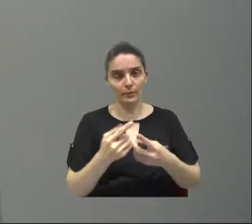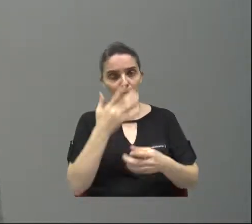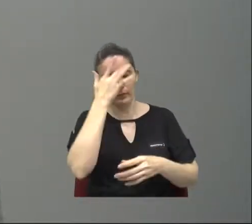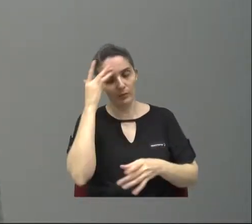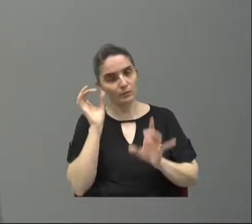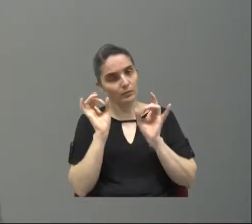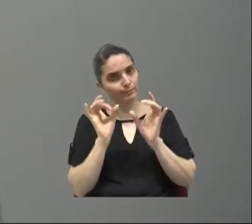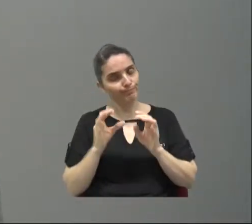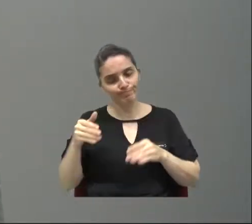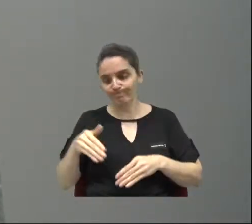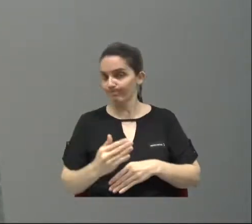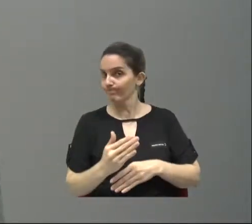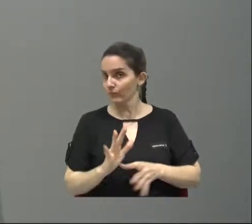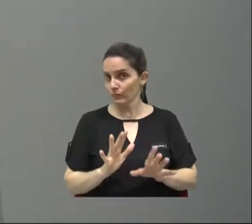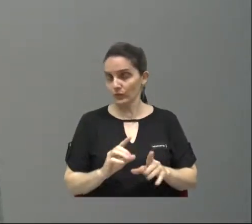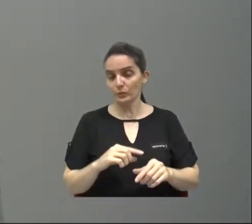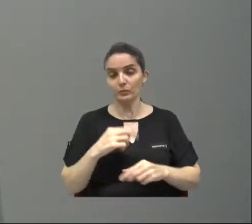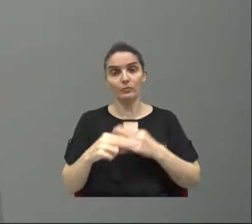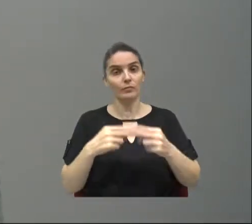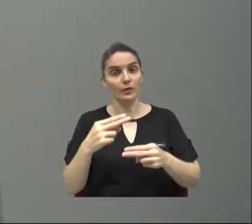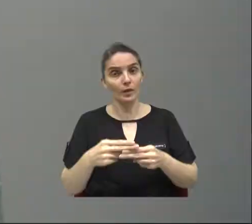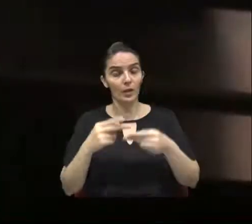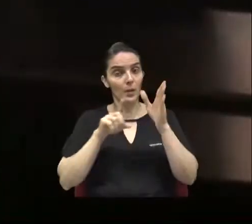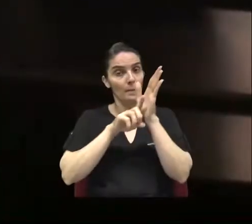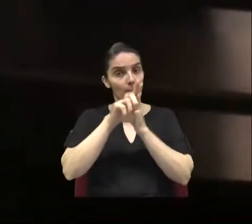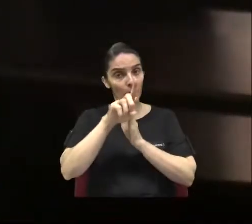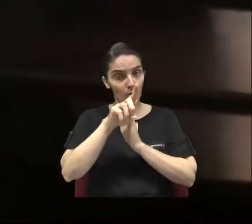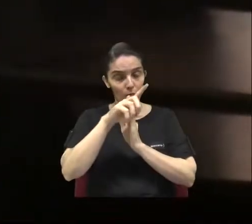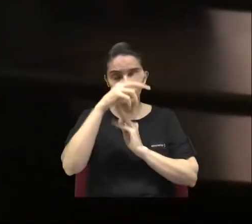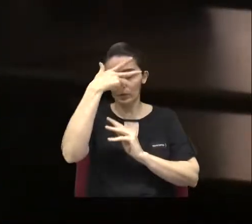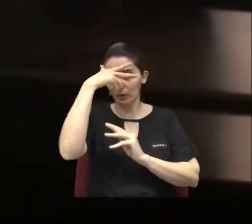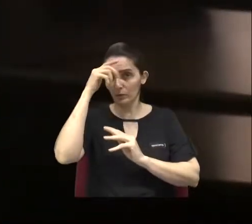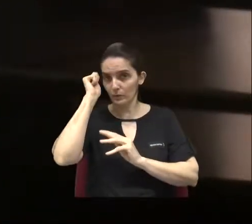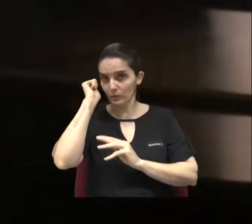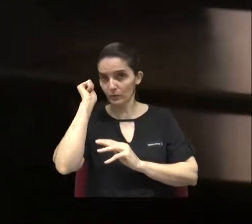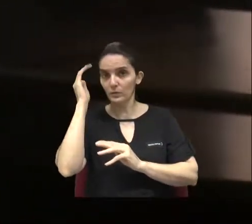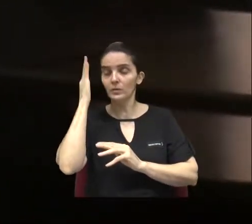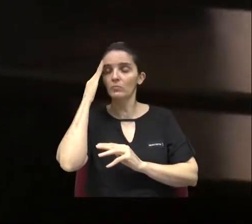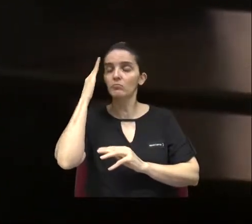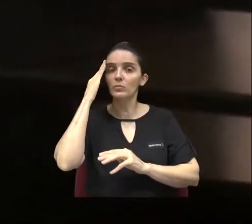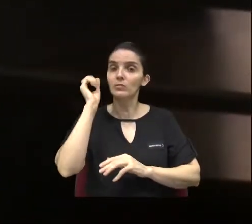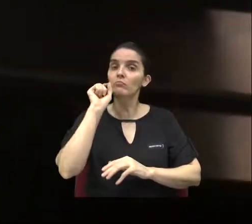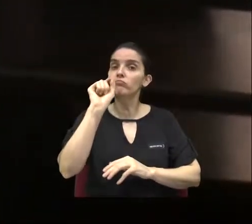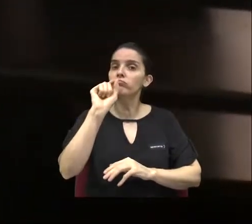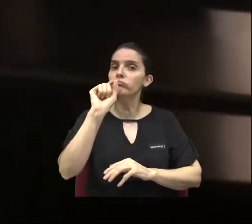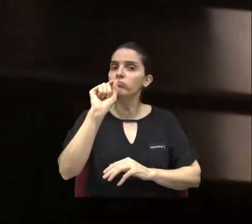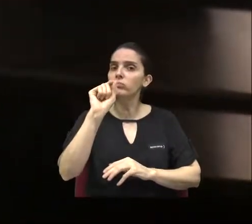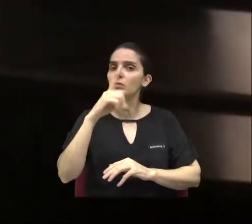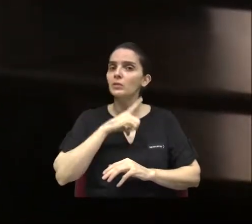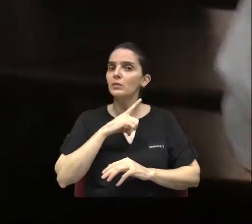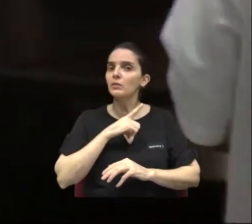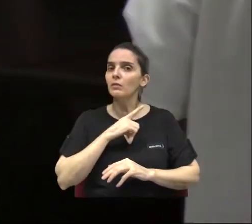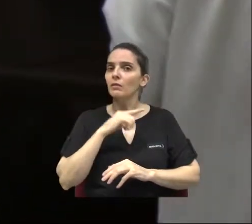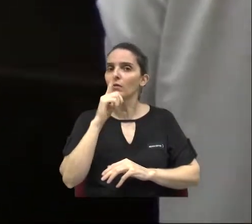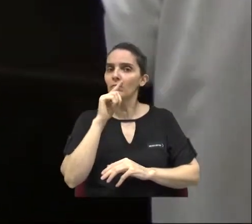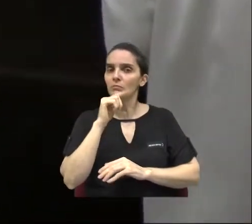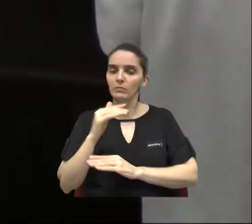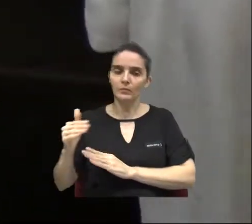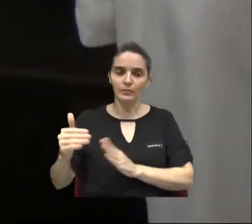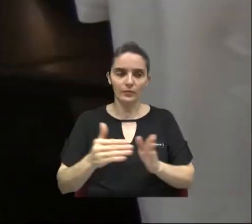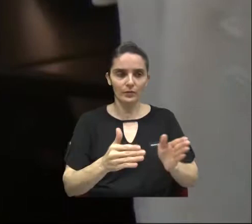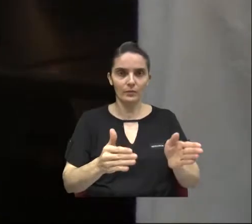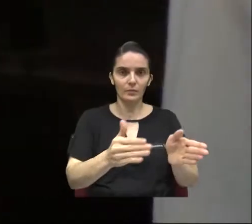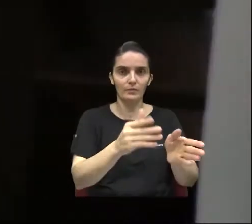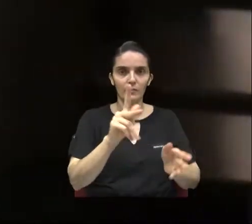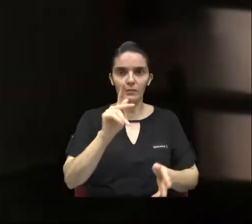requerimento vem pedir várias situações do Ribeirão, desse Ribeirão Pires,